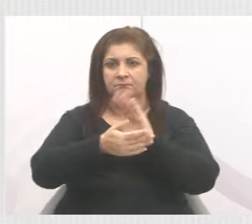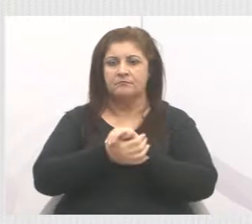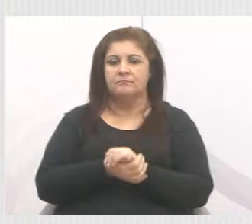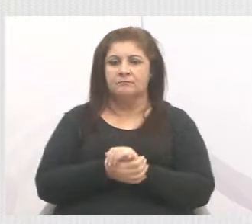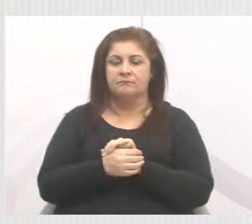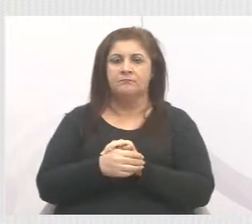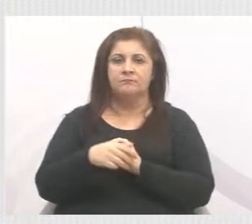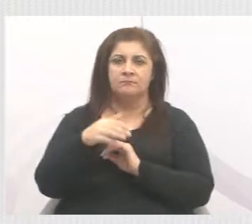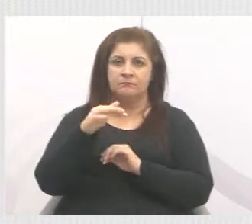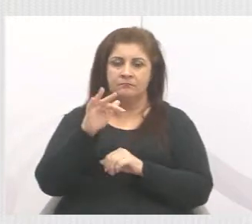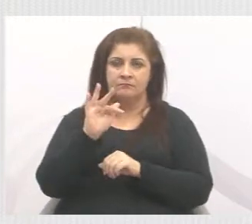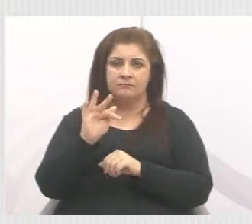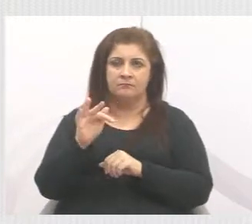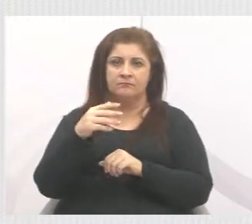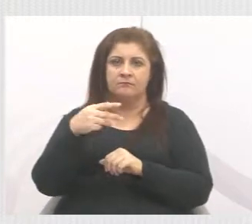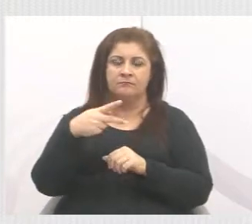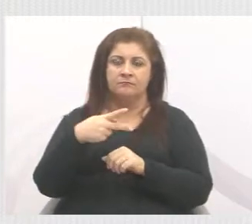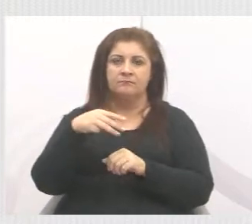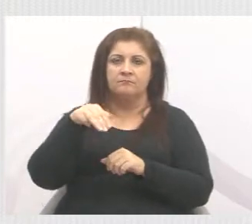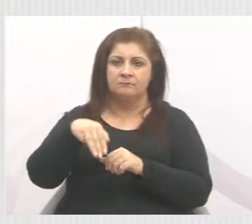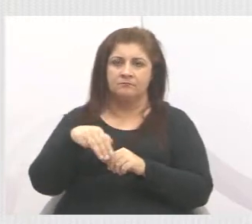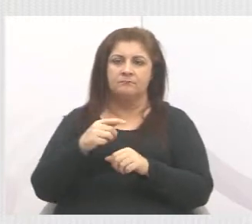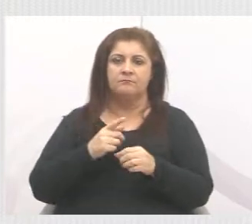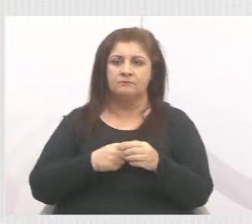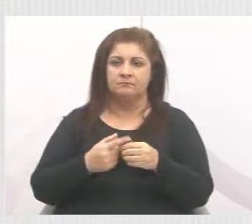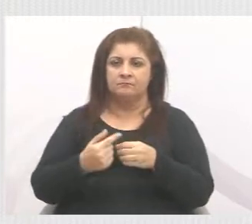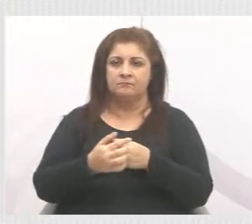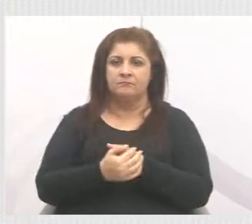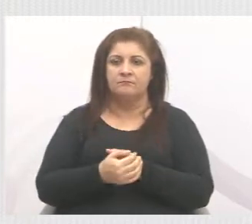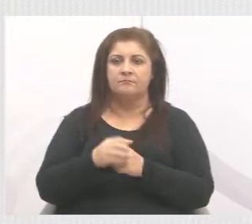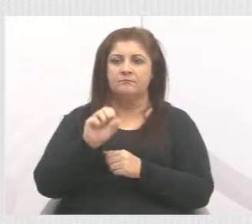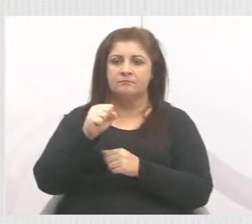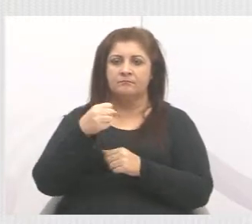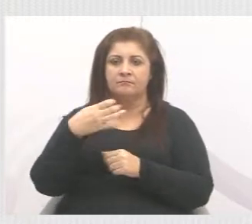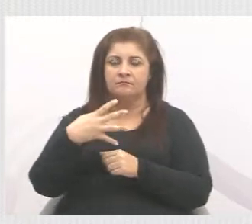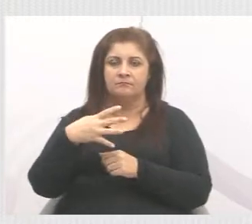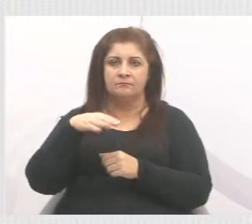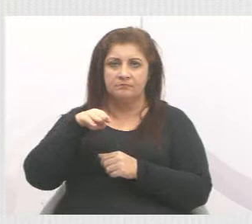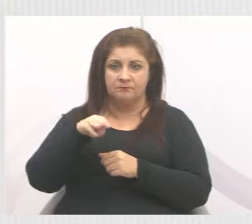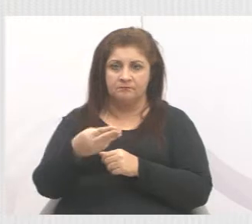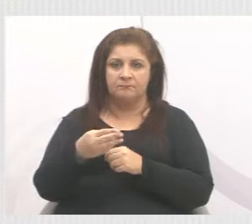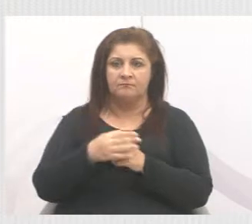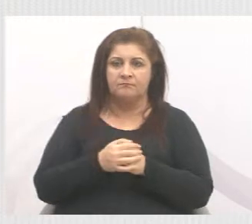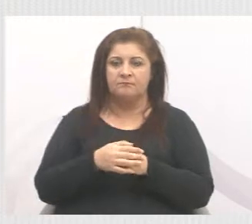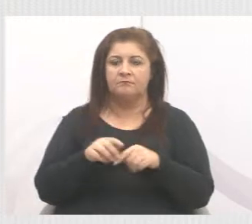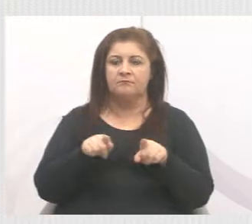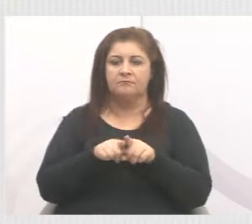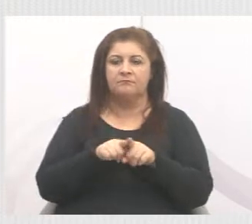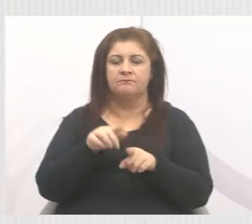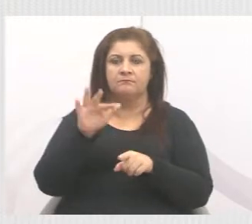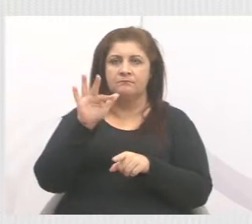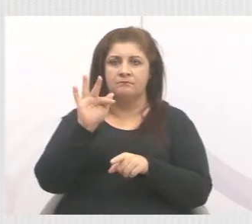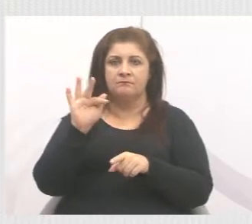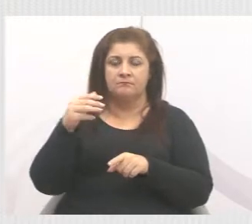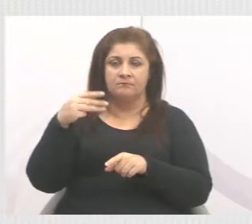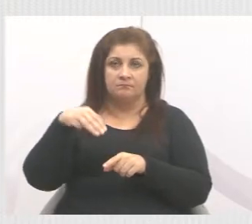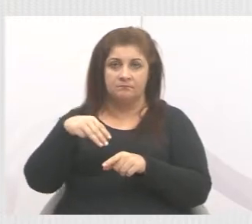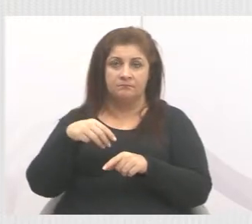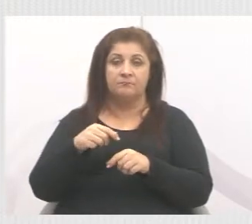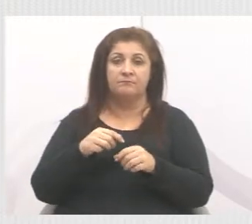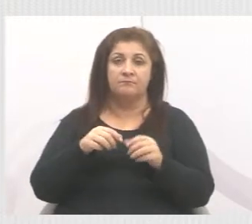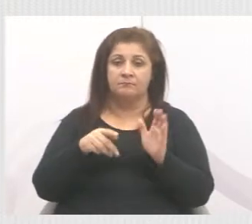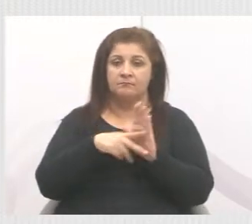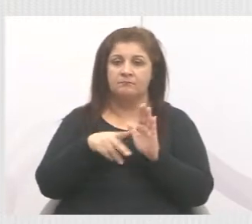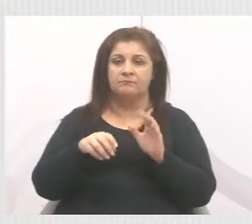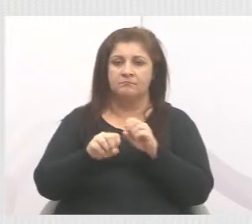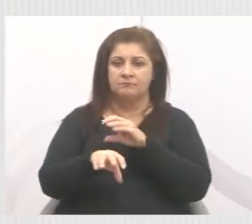participação dos municípios e 8 milhões do 1% do fundo de participação dos municípios, que é da educação. Pode passar, por